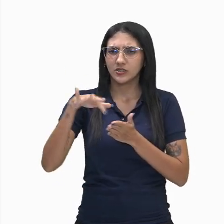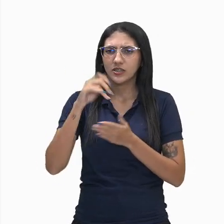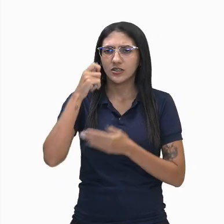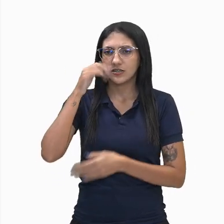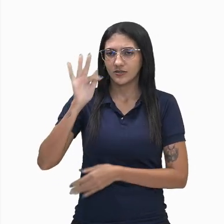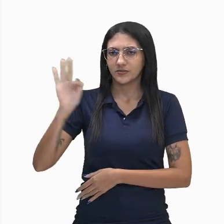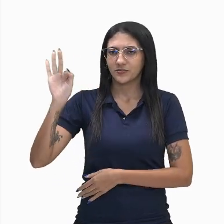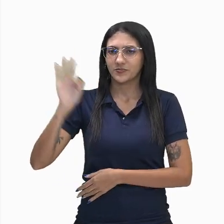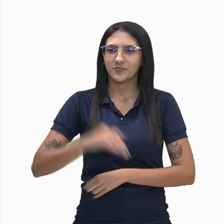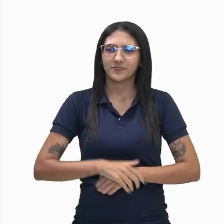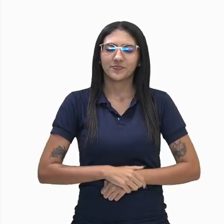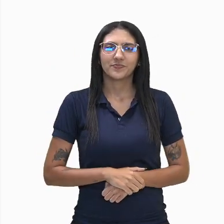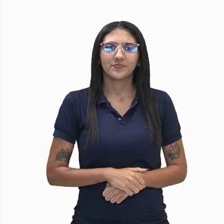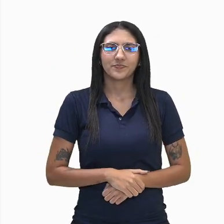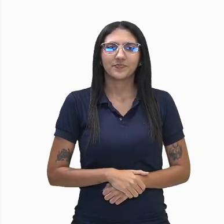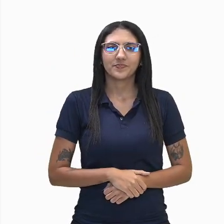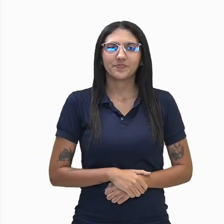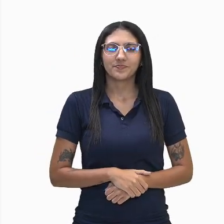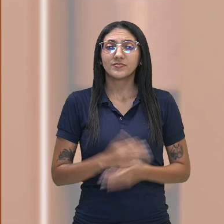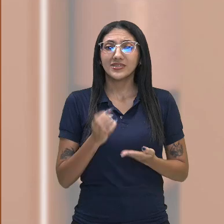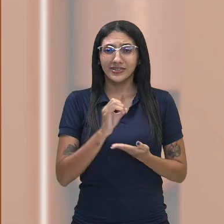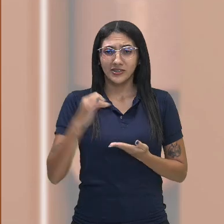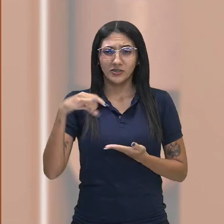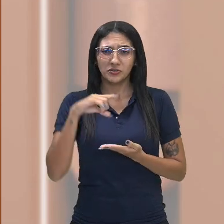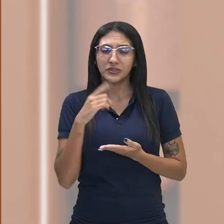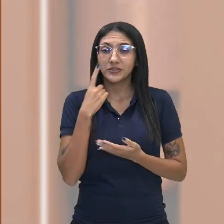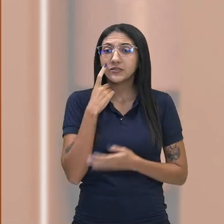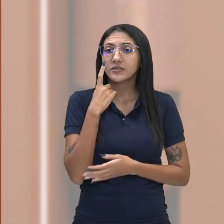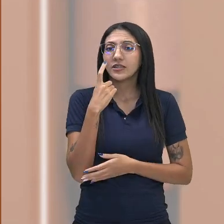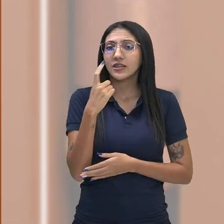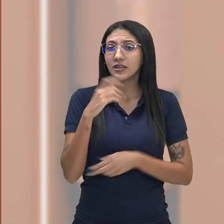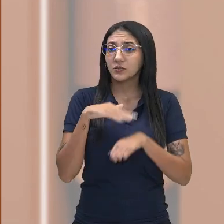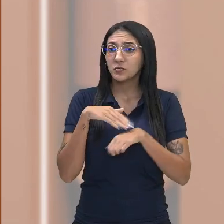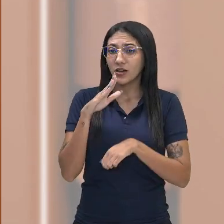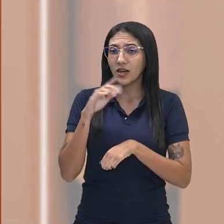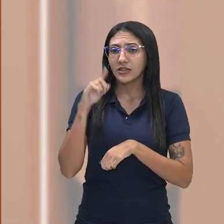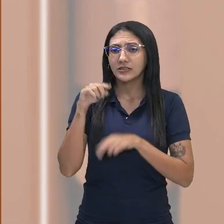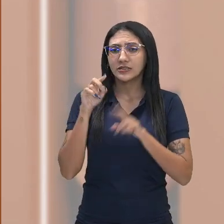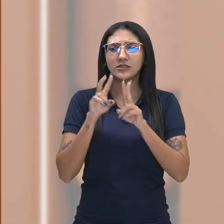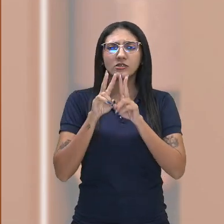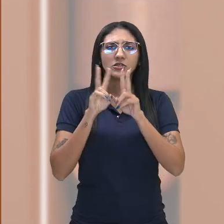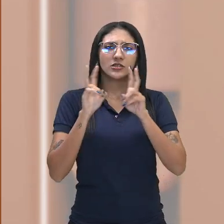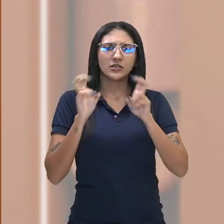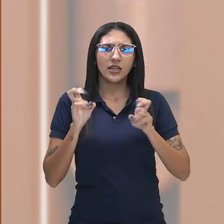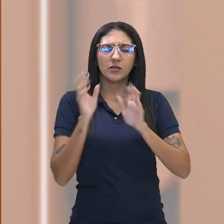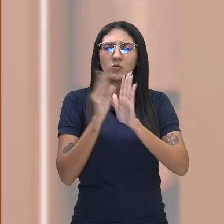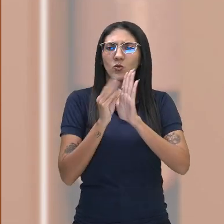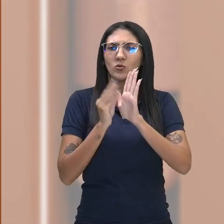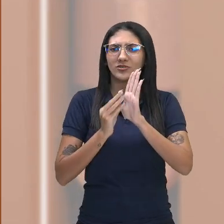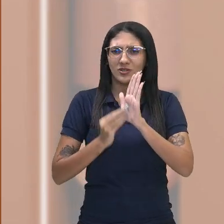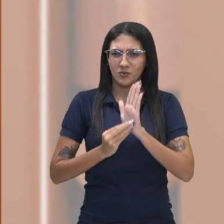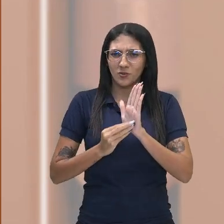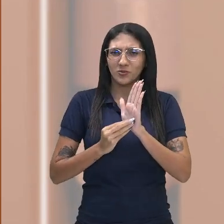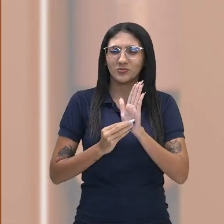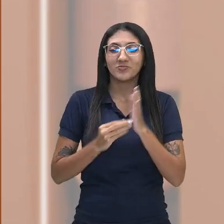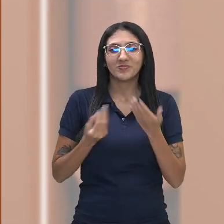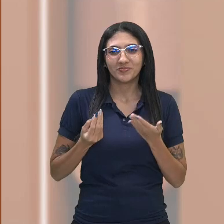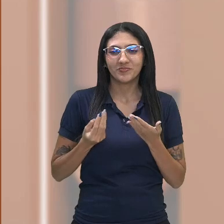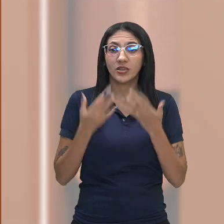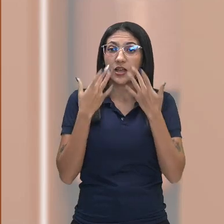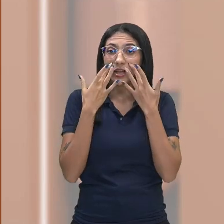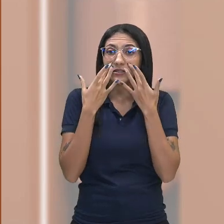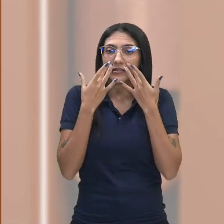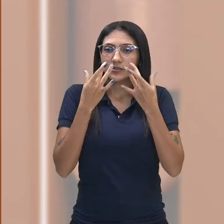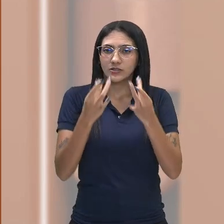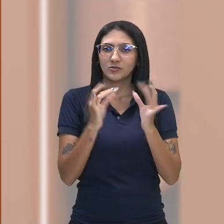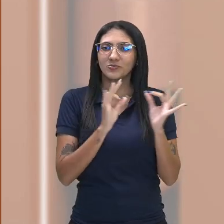africanos. Então, se você quer aprender um pouco mais sobre essas questões, sobre esse conteúdo que está aí para vocês, preste